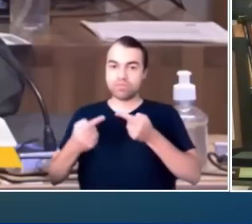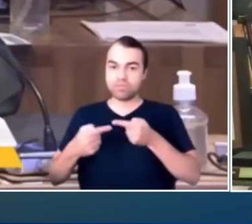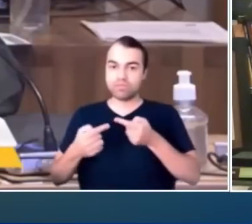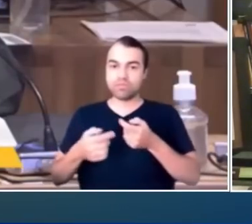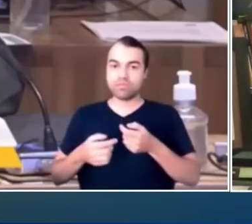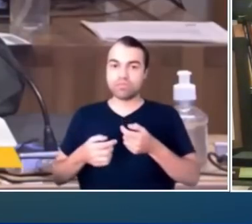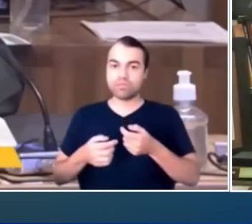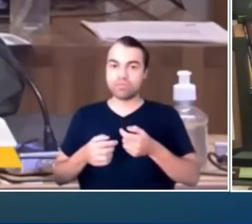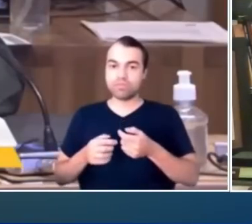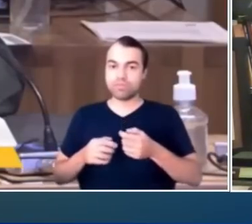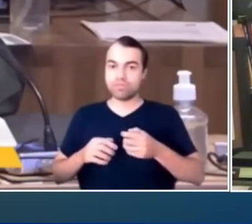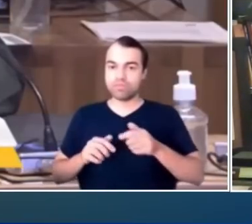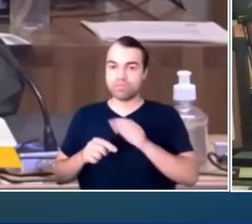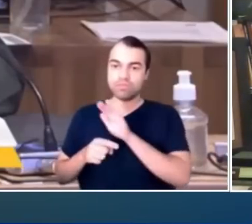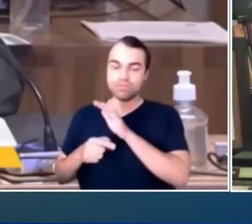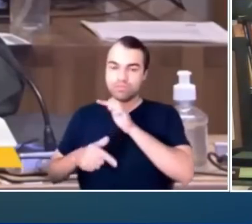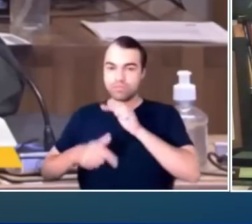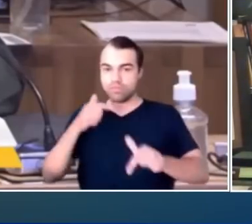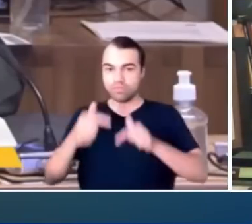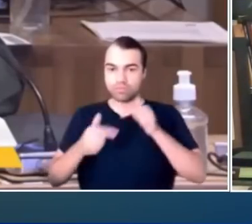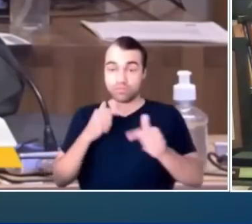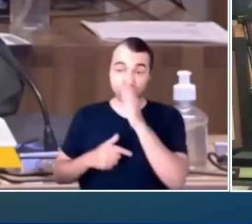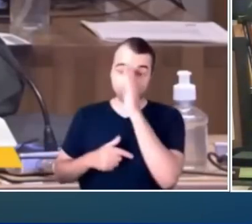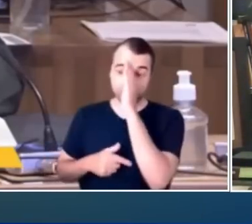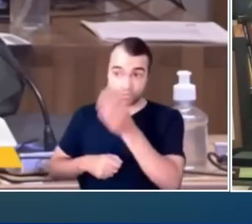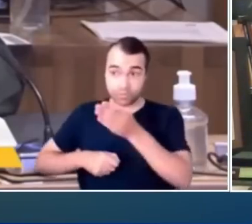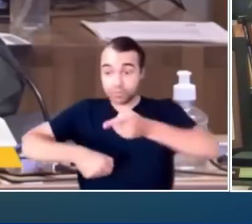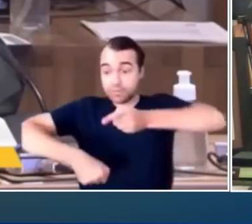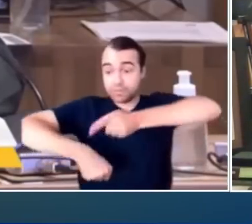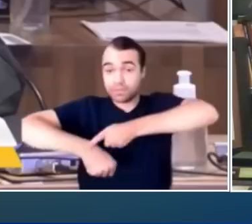Federal já convocou o Paulo Sérgio?